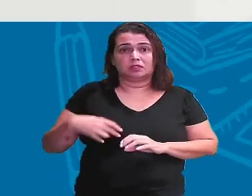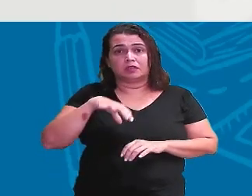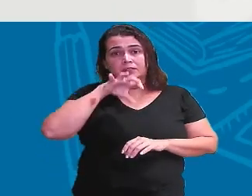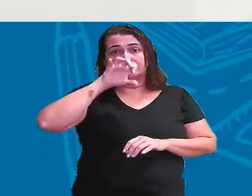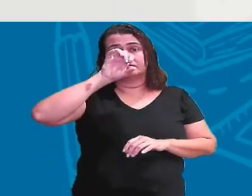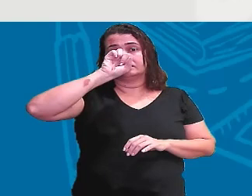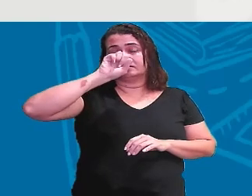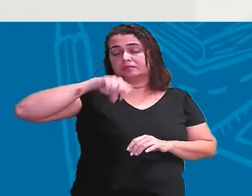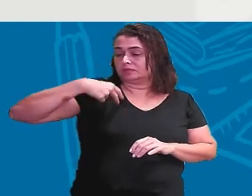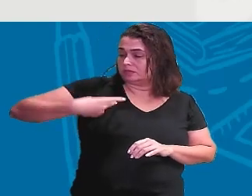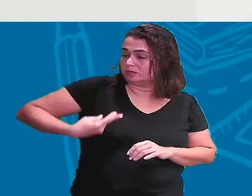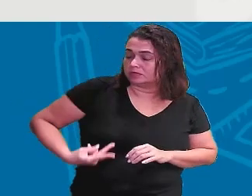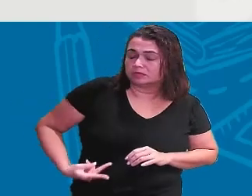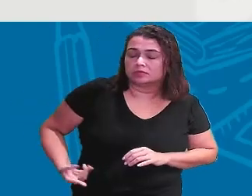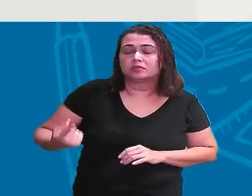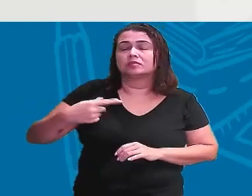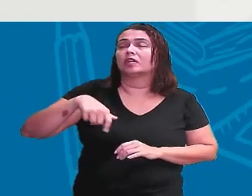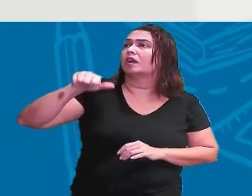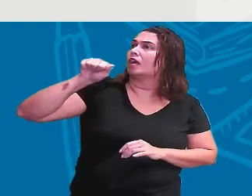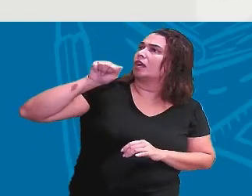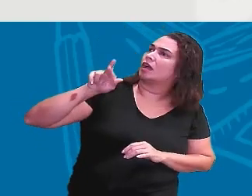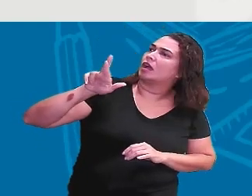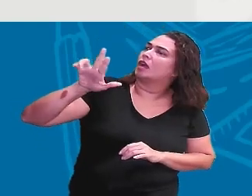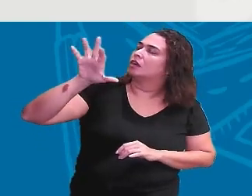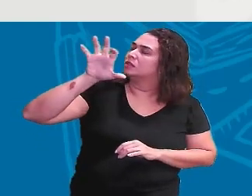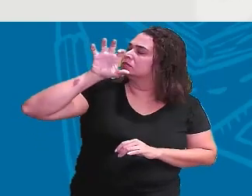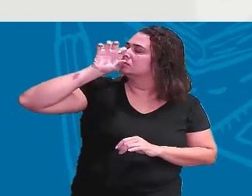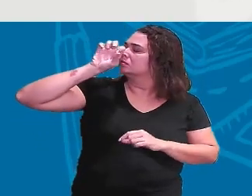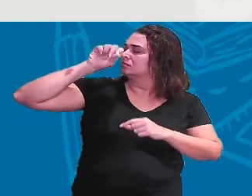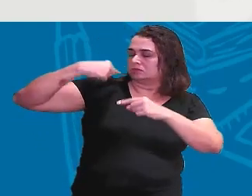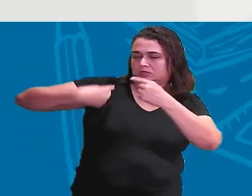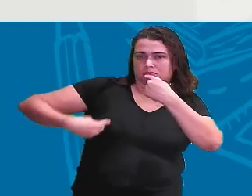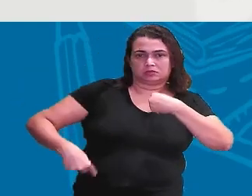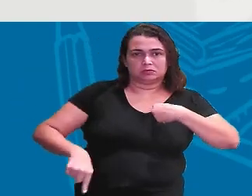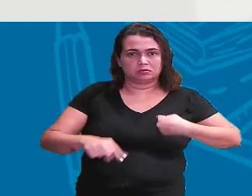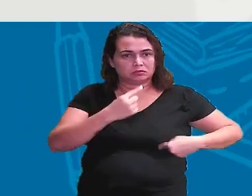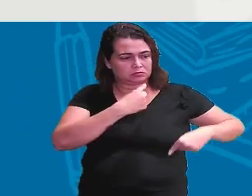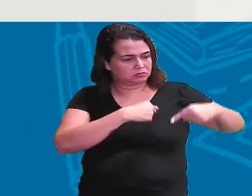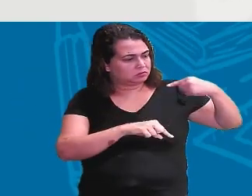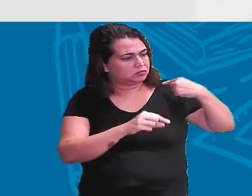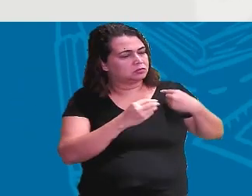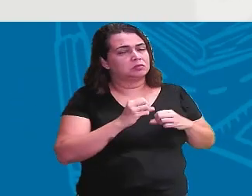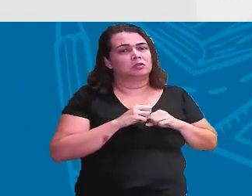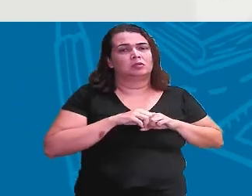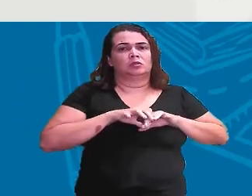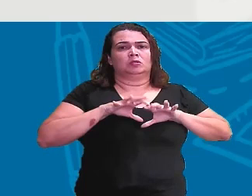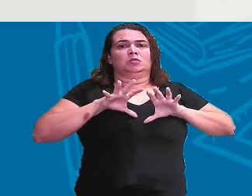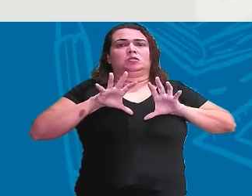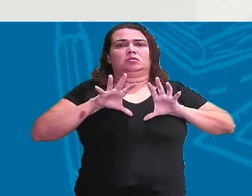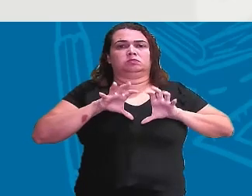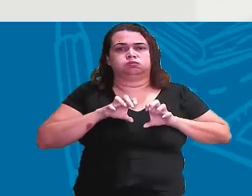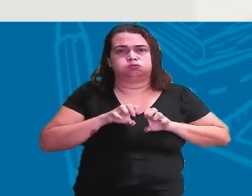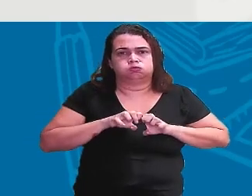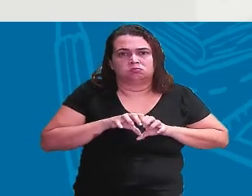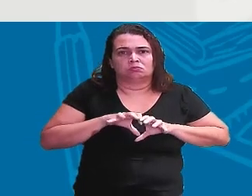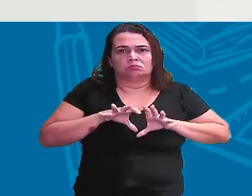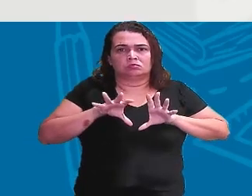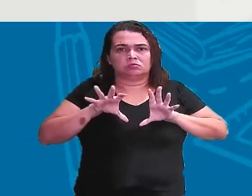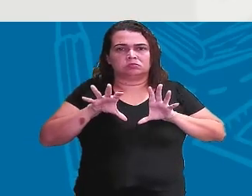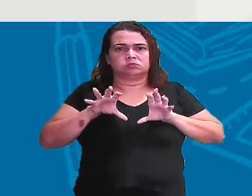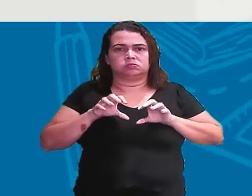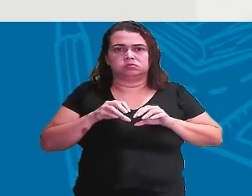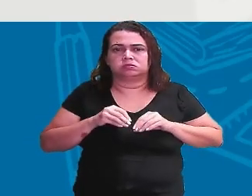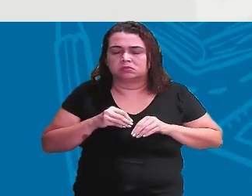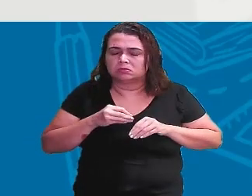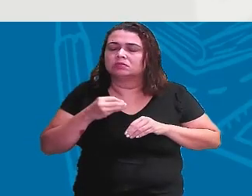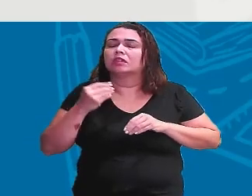respiração, pelo ar que a gente respira, por transportar oxigênio para os nossos pulmões, tá certo?